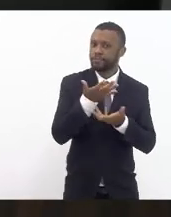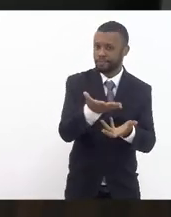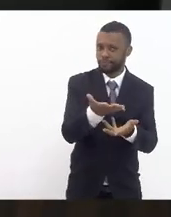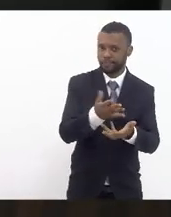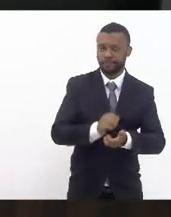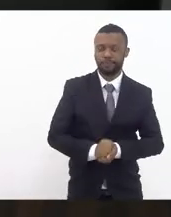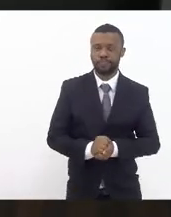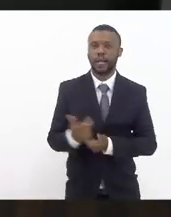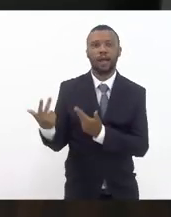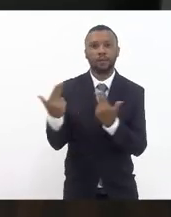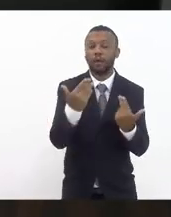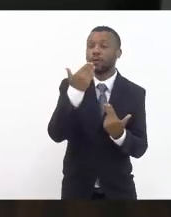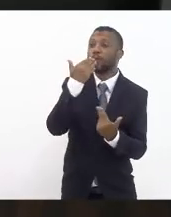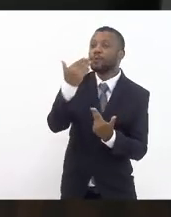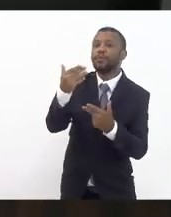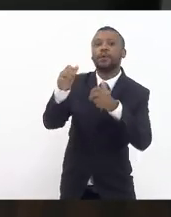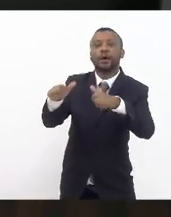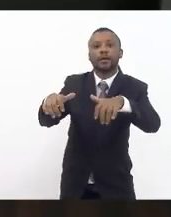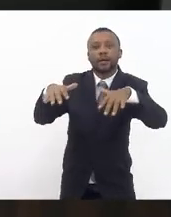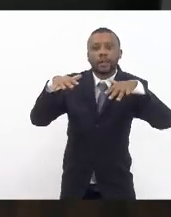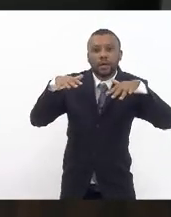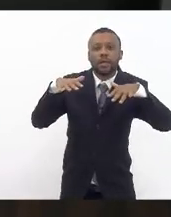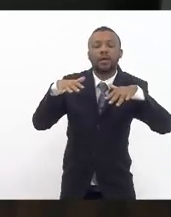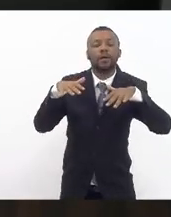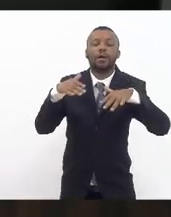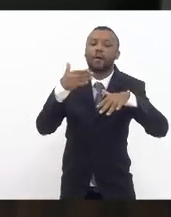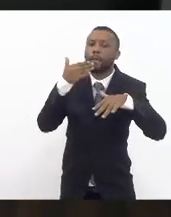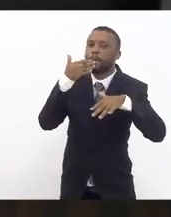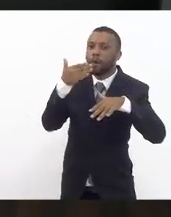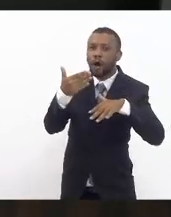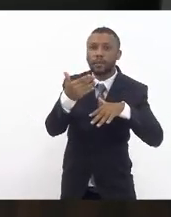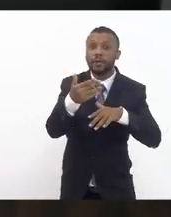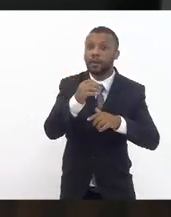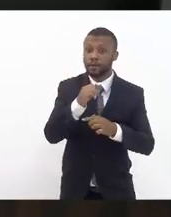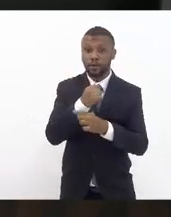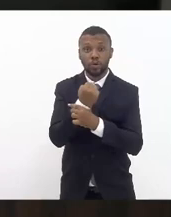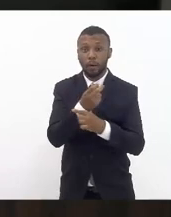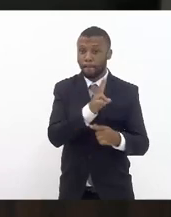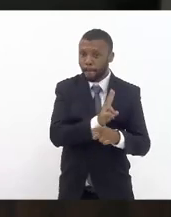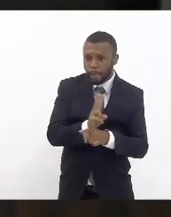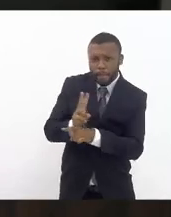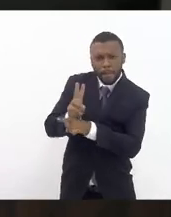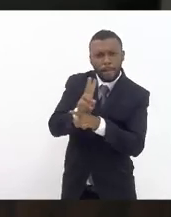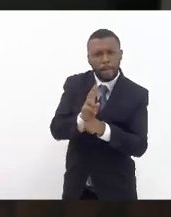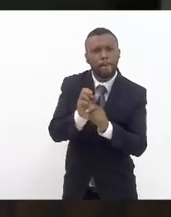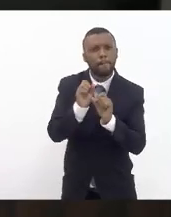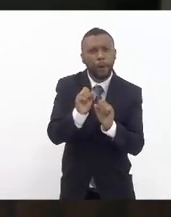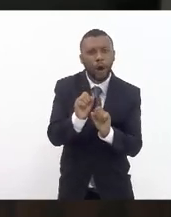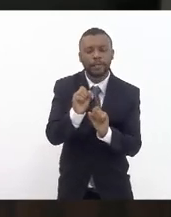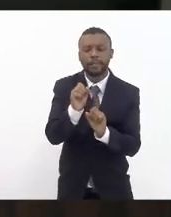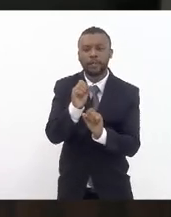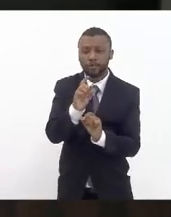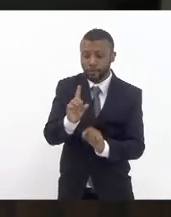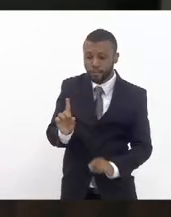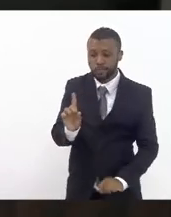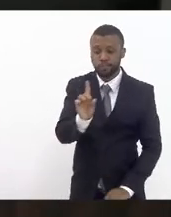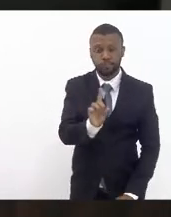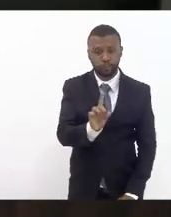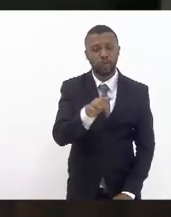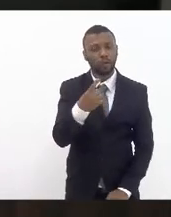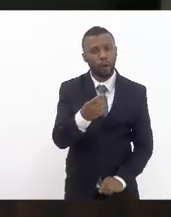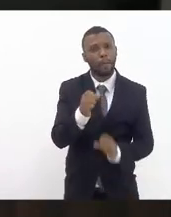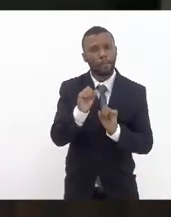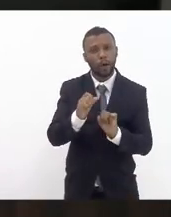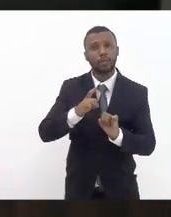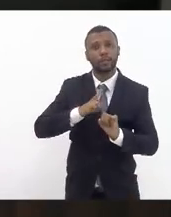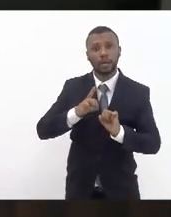nas galerias, pedir que o segurança possa se posicionar aqui ao meio, para que a gente possa garantir a livre manifestação, tanto a